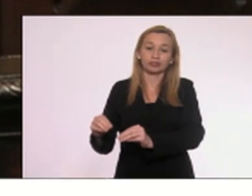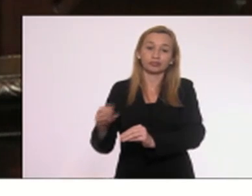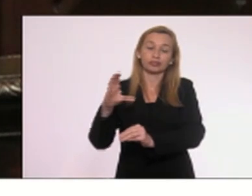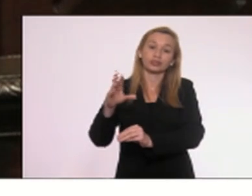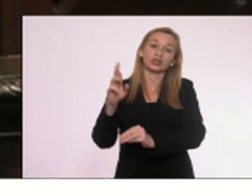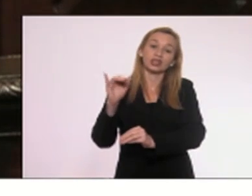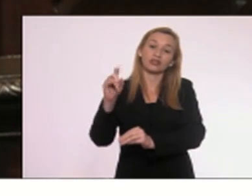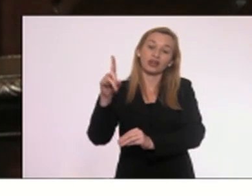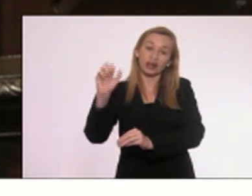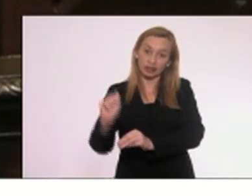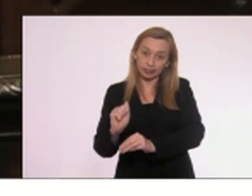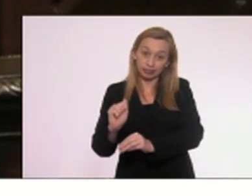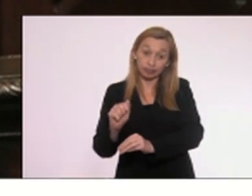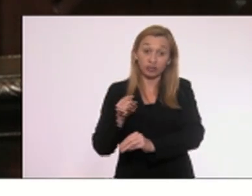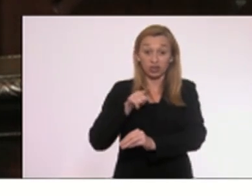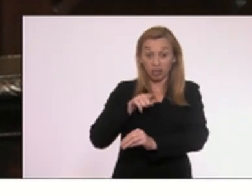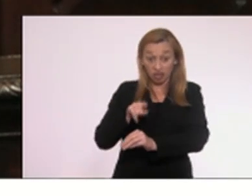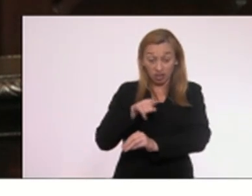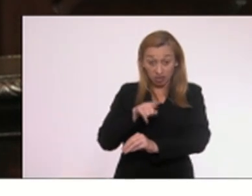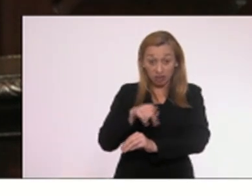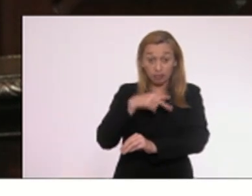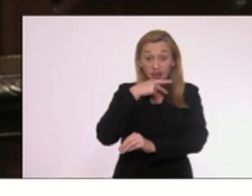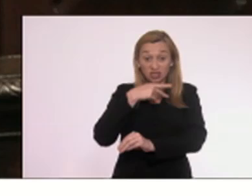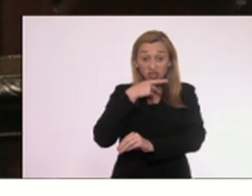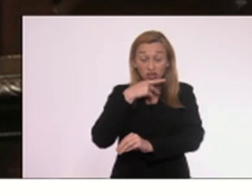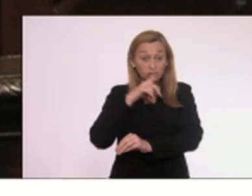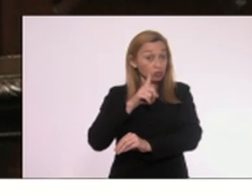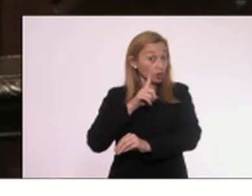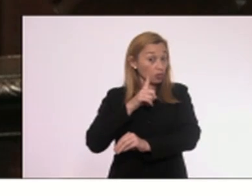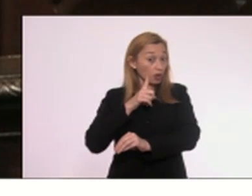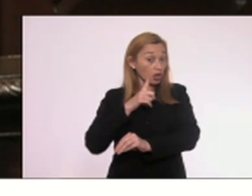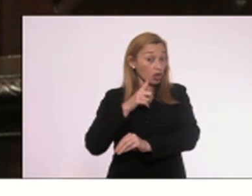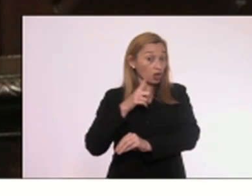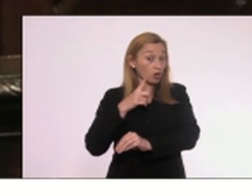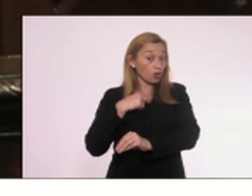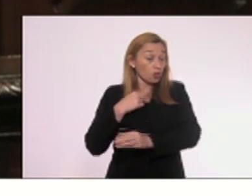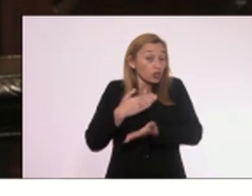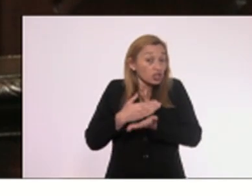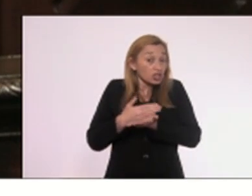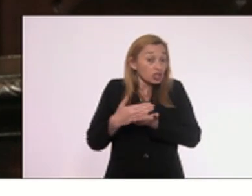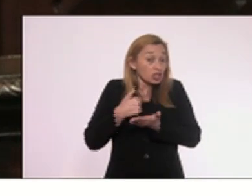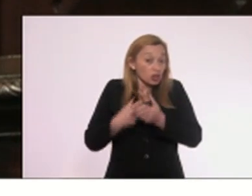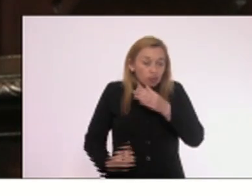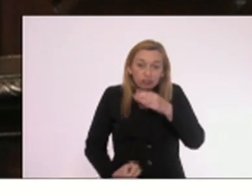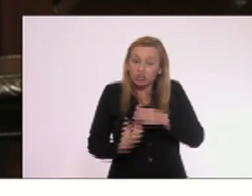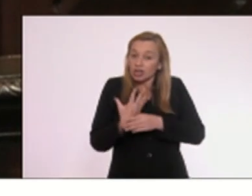Este partido não foi aquele que eu lutei para construir.